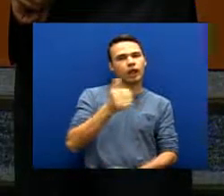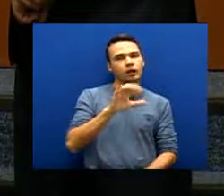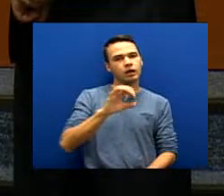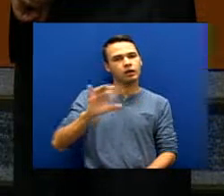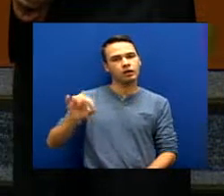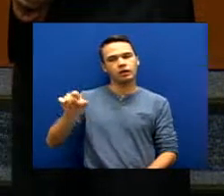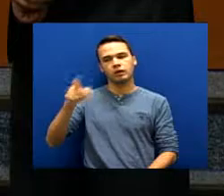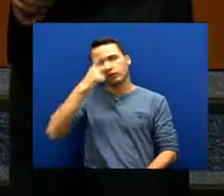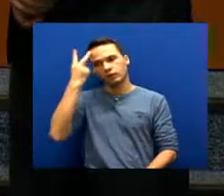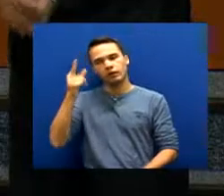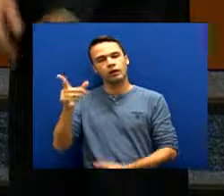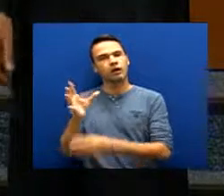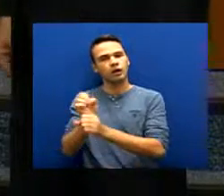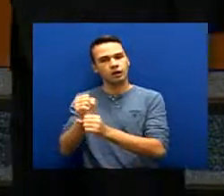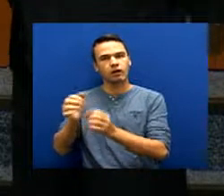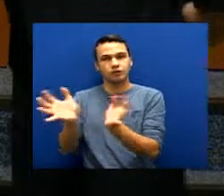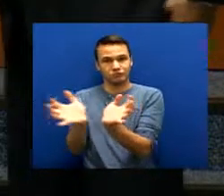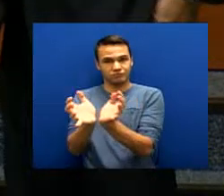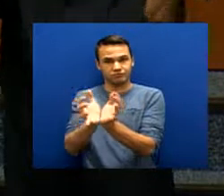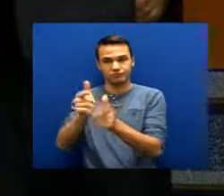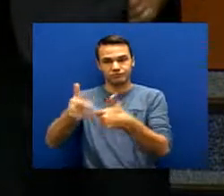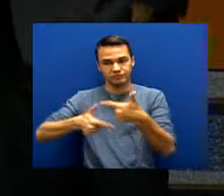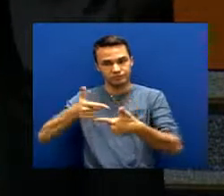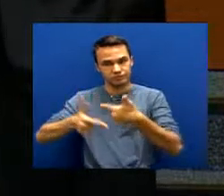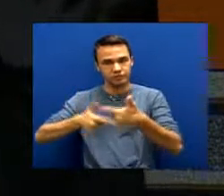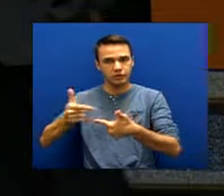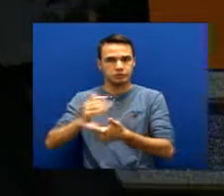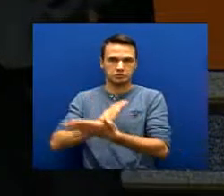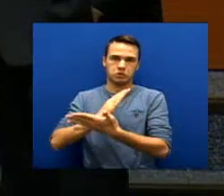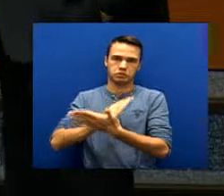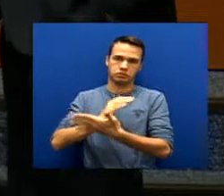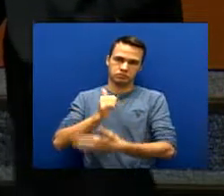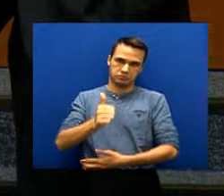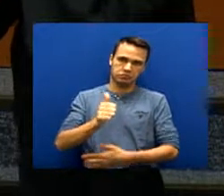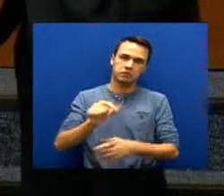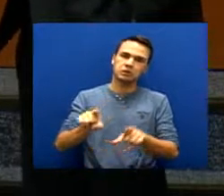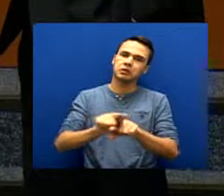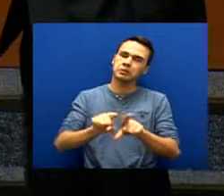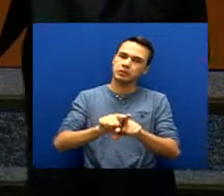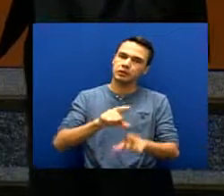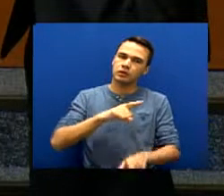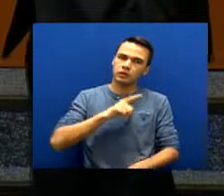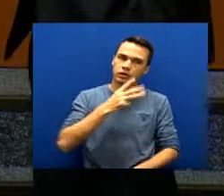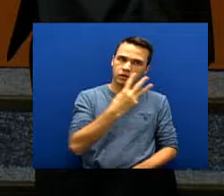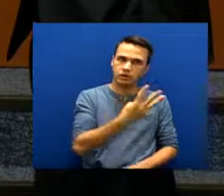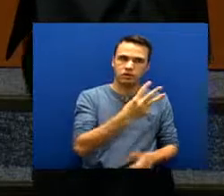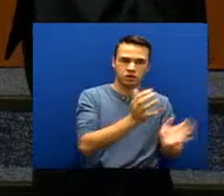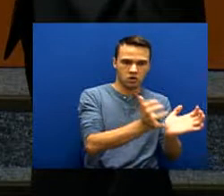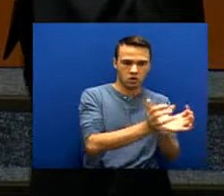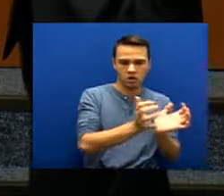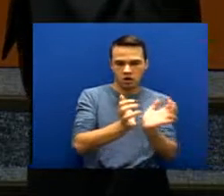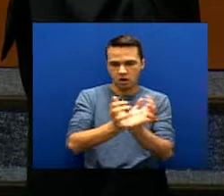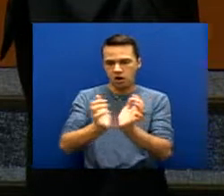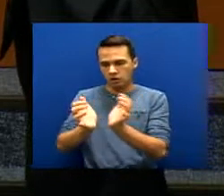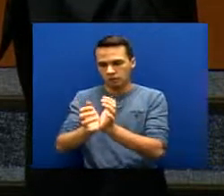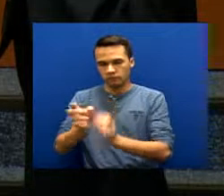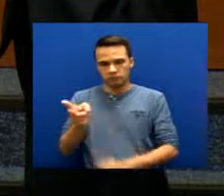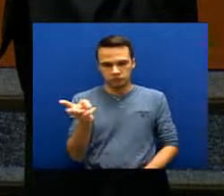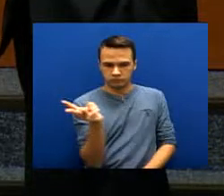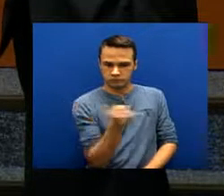ao próximo, do cuidado para com a criança, de ensinar a ela o caminho que deve andar, para que depois, quando